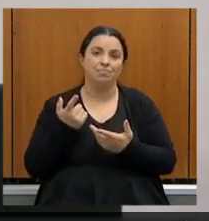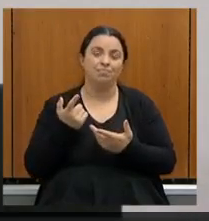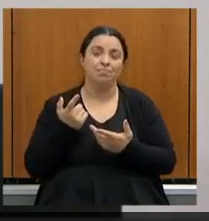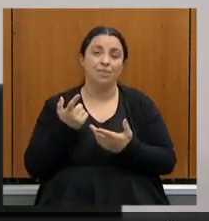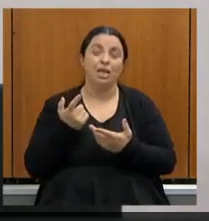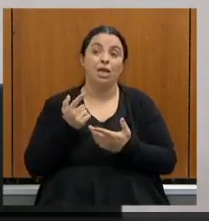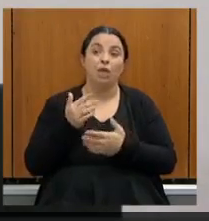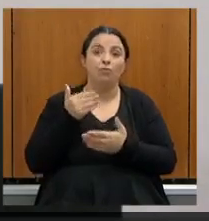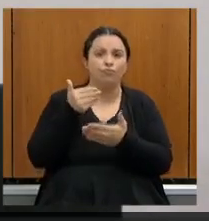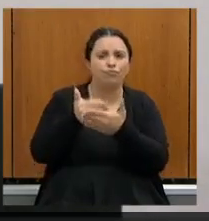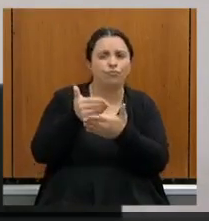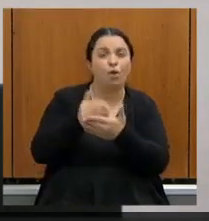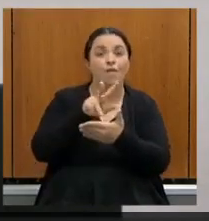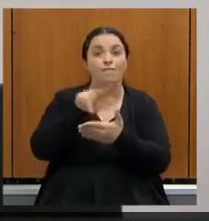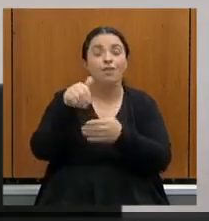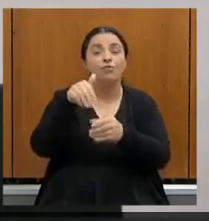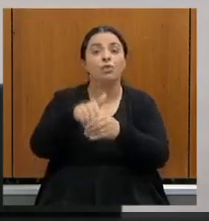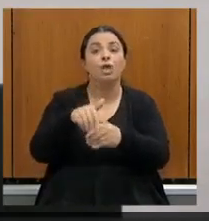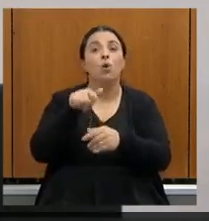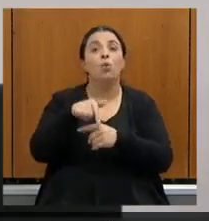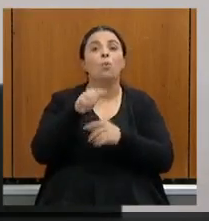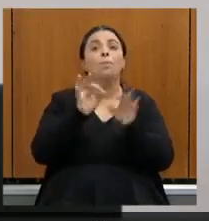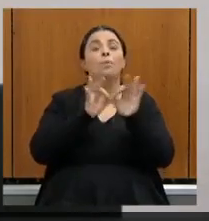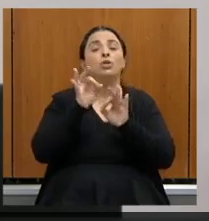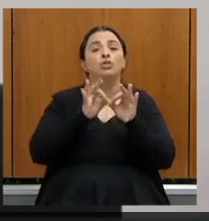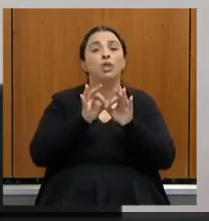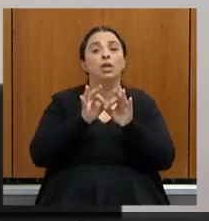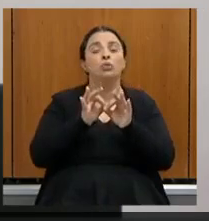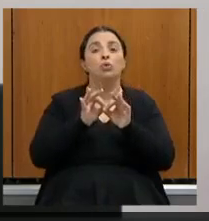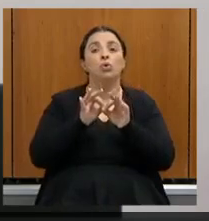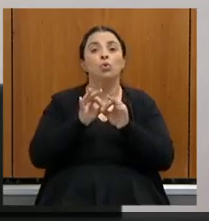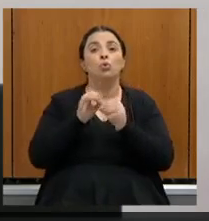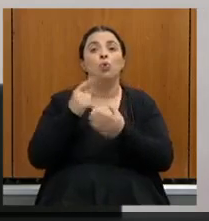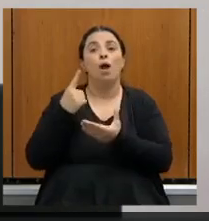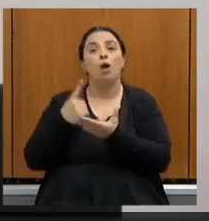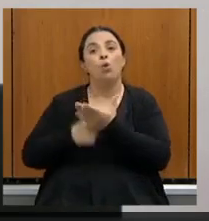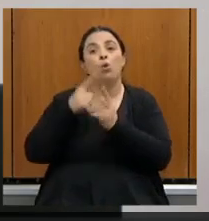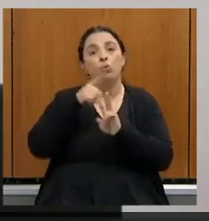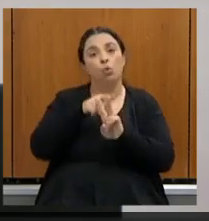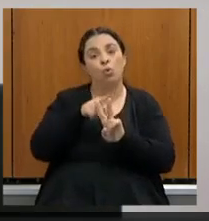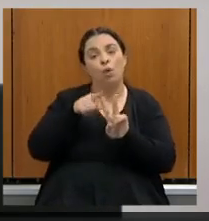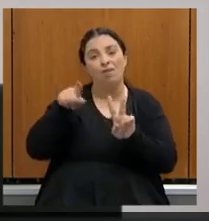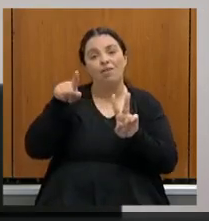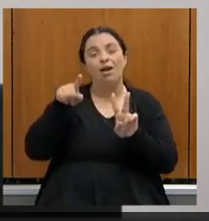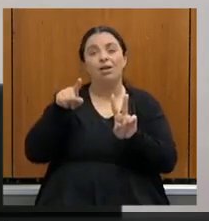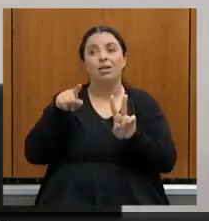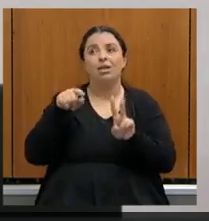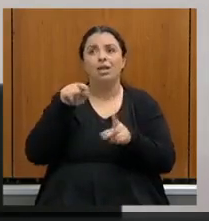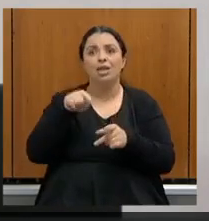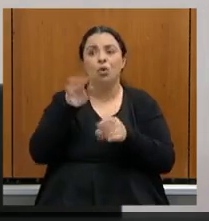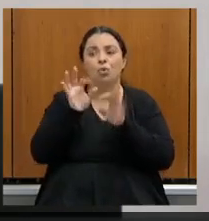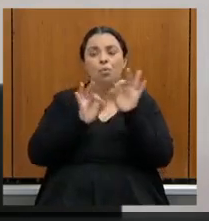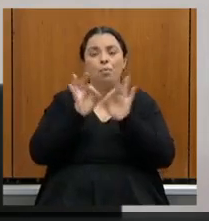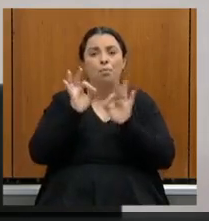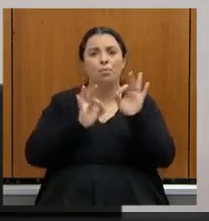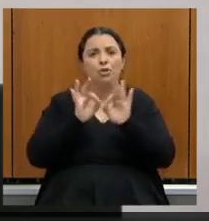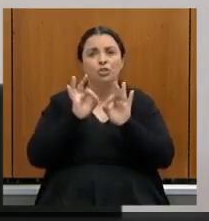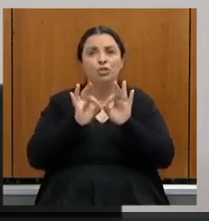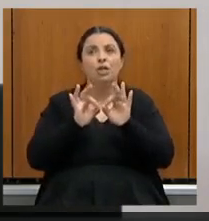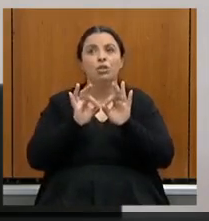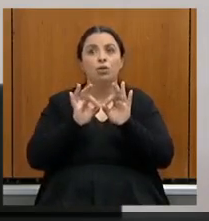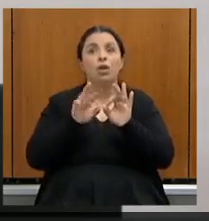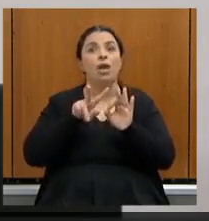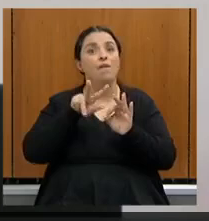projeto do acordo com a Vale que vai ser também um projeto que vai